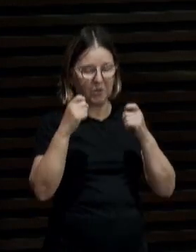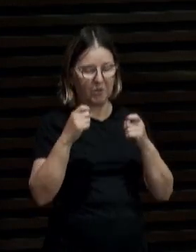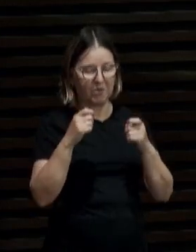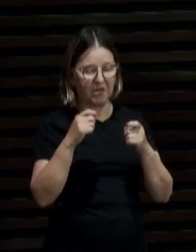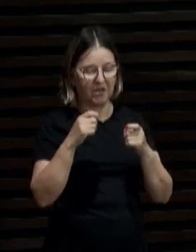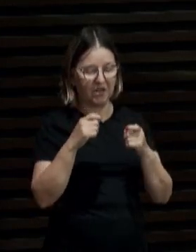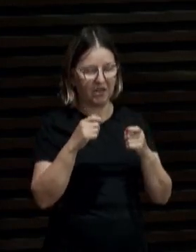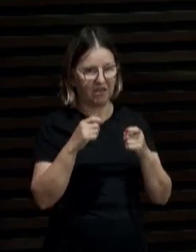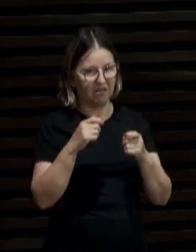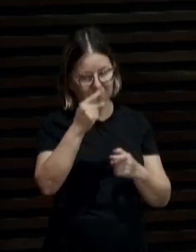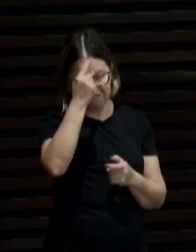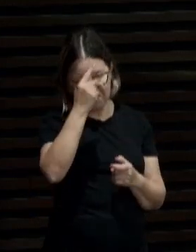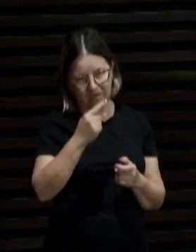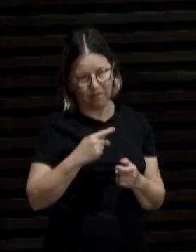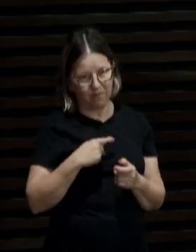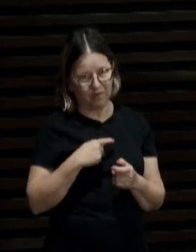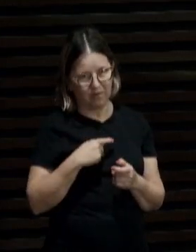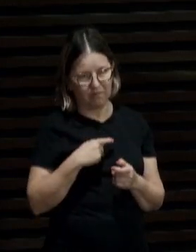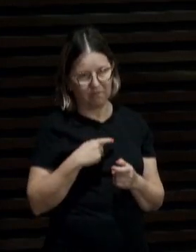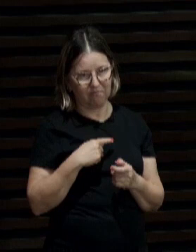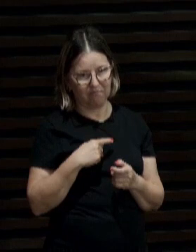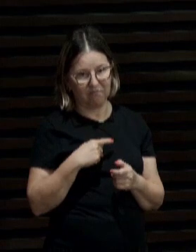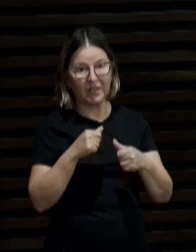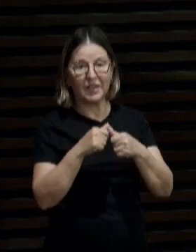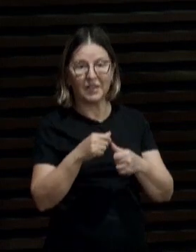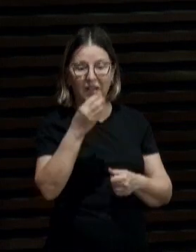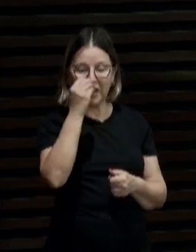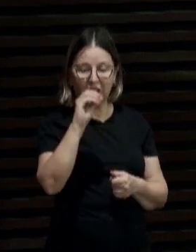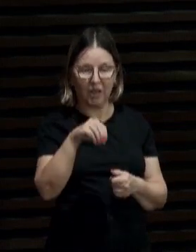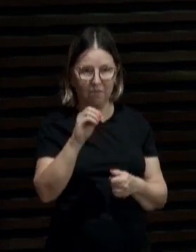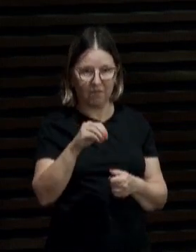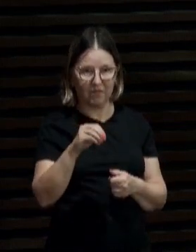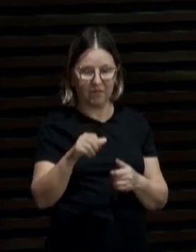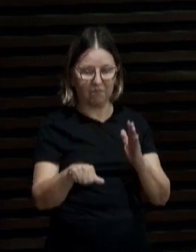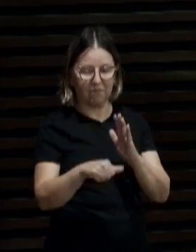está abandonando o seu primeiro amor.